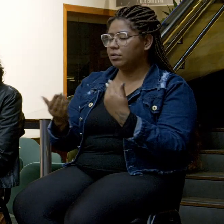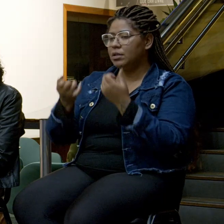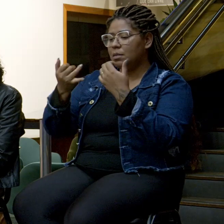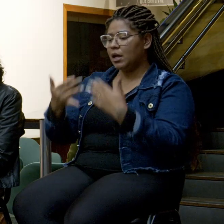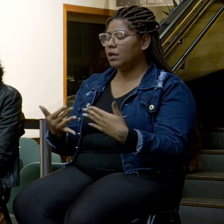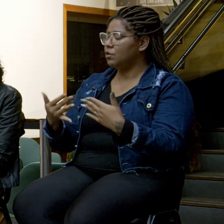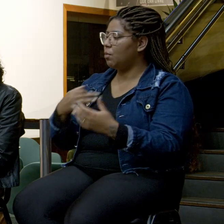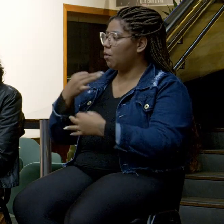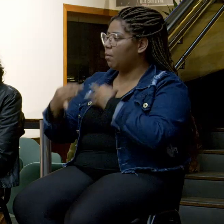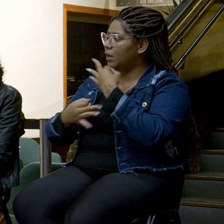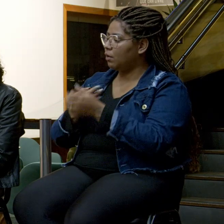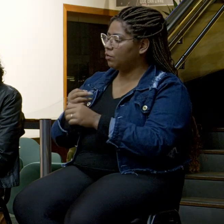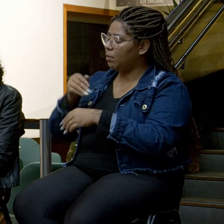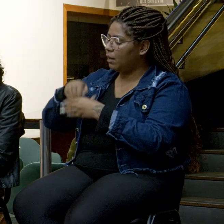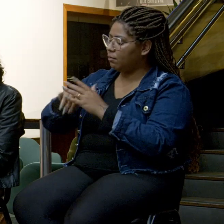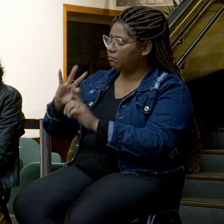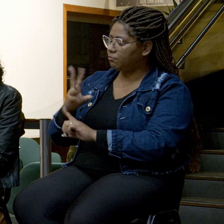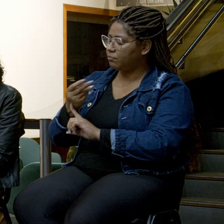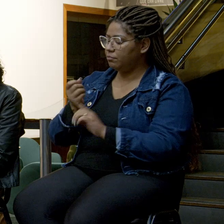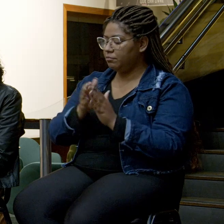sobre essa parte do trabalho.